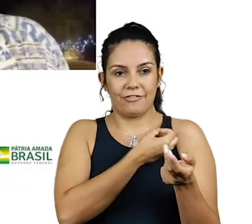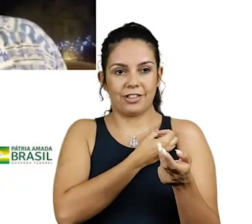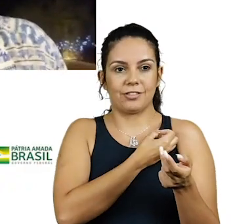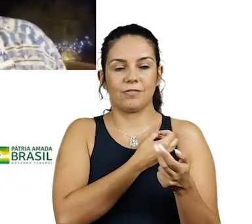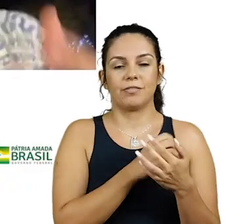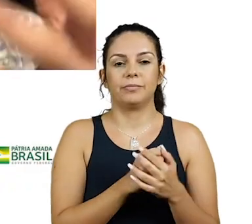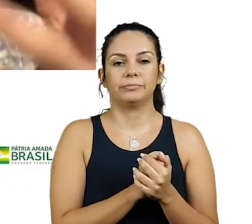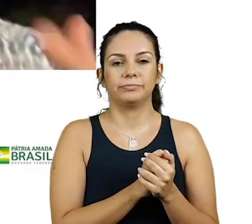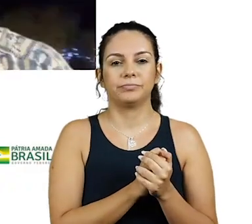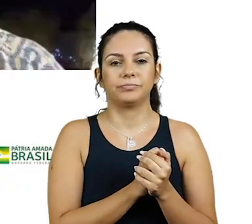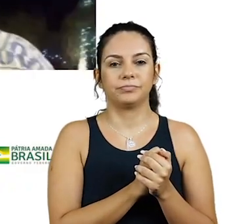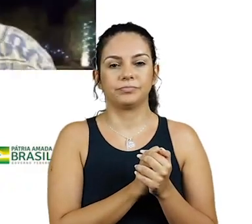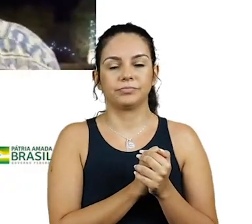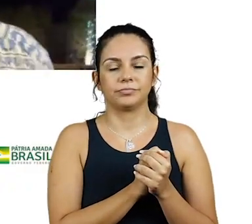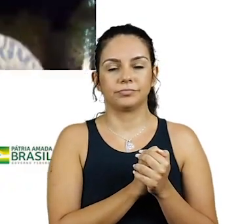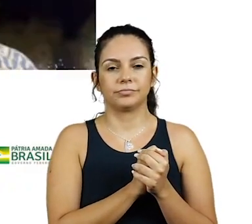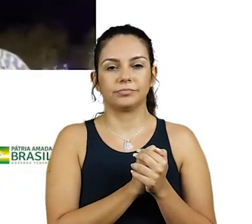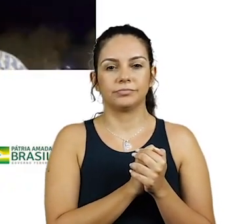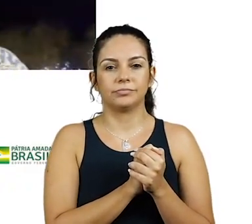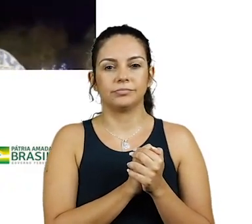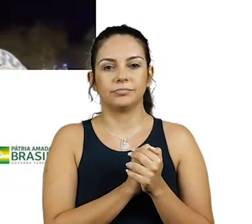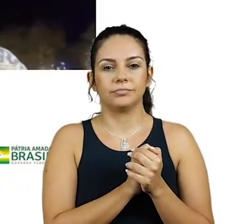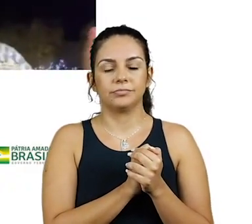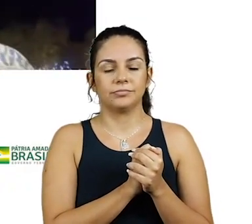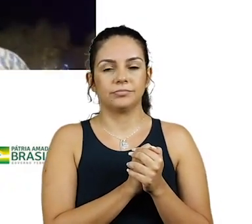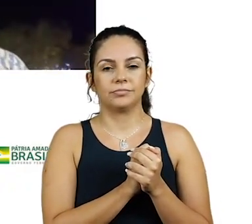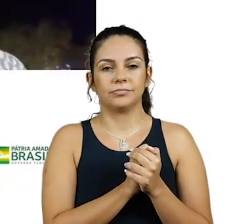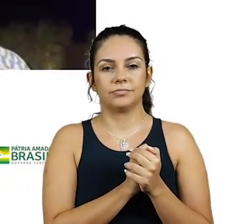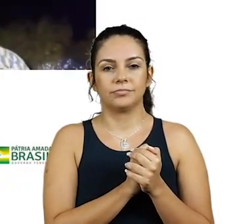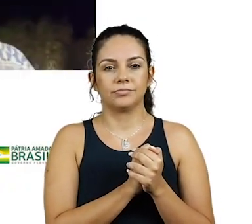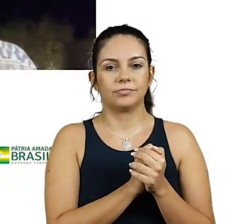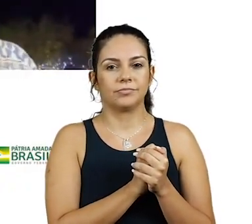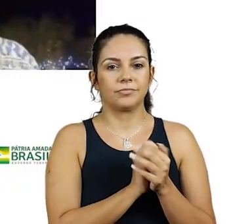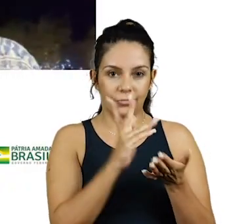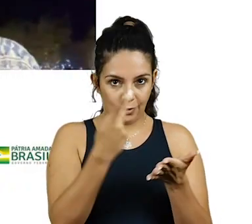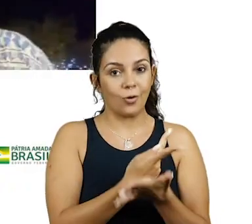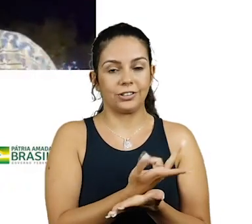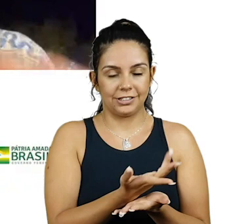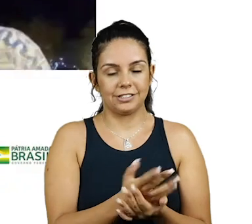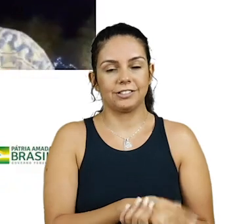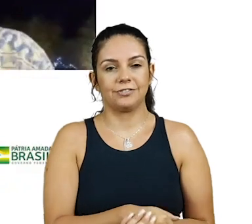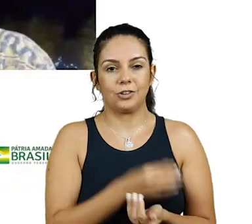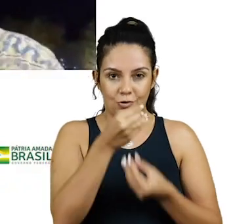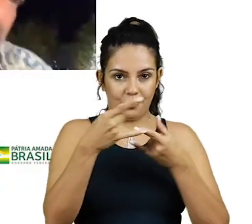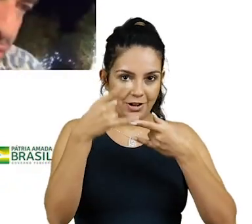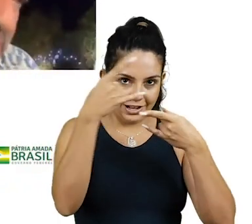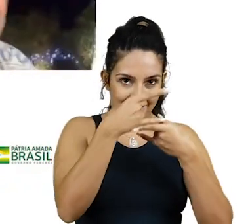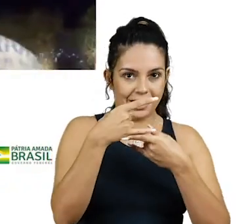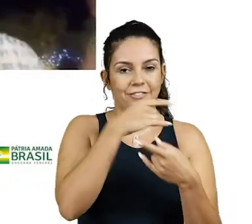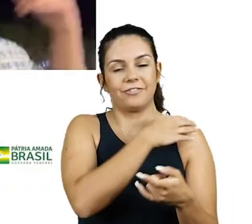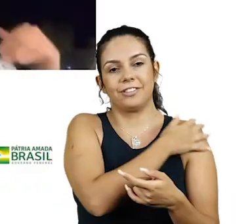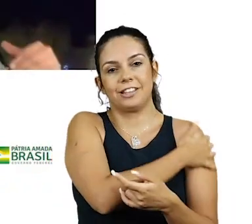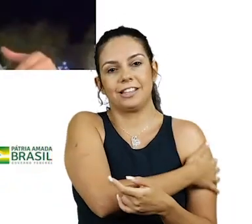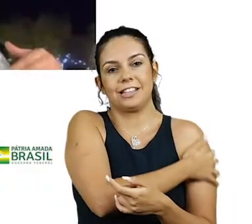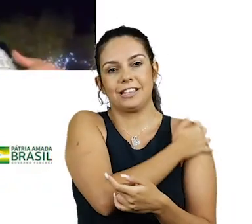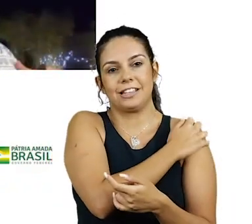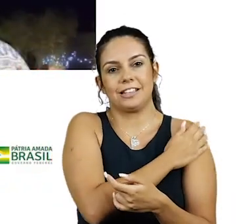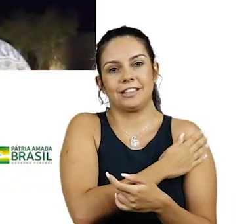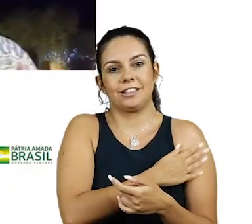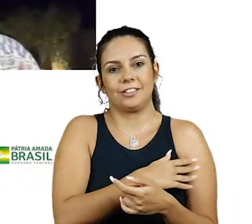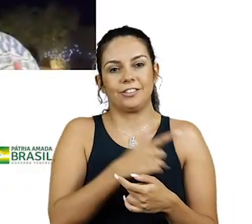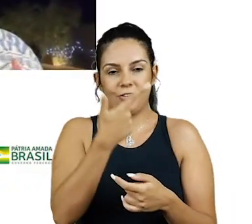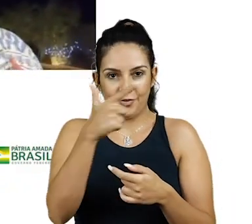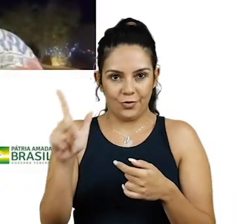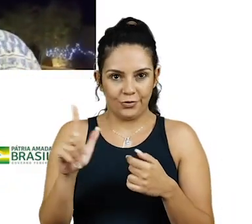Essa, sobretudo, não tem nem a questão animal ali, ela podia ter acontecido. Como a live, essa eu posso contar também, porque foi